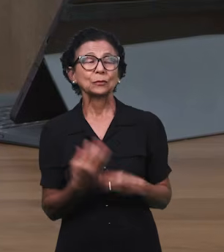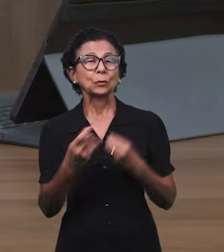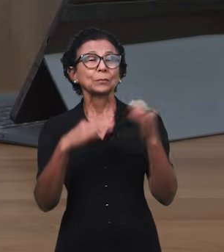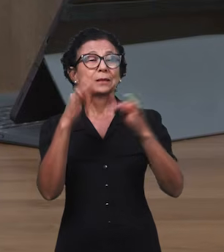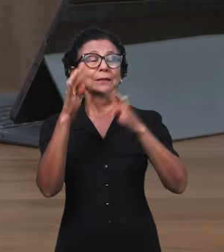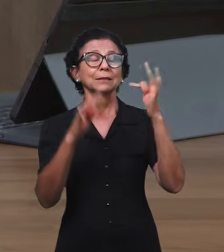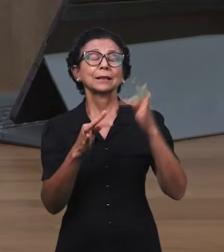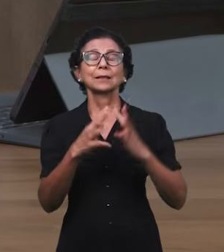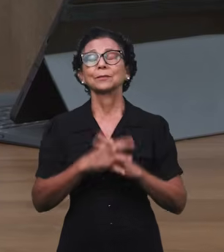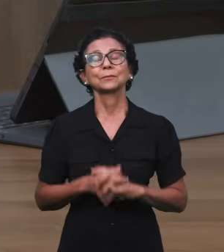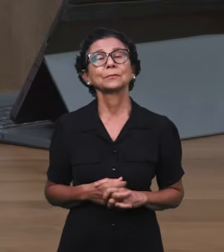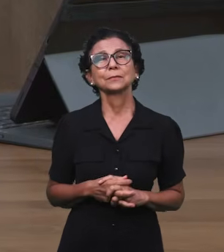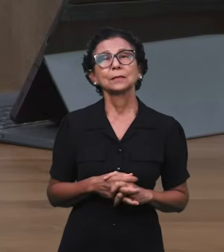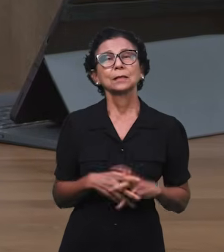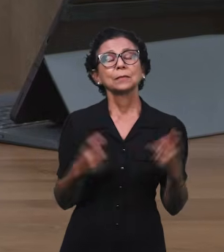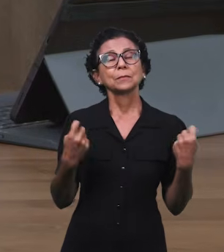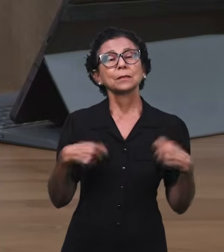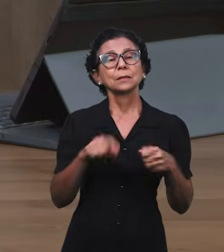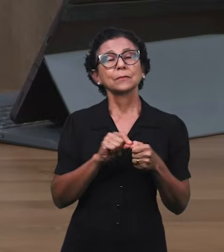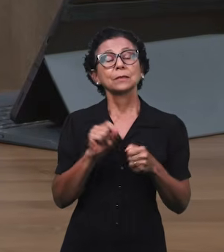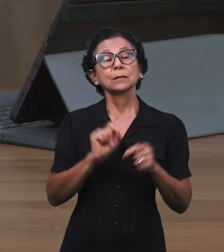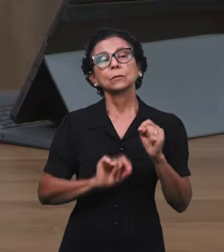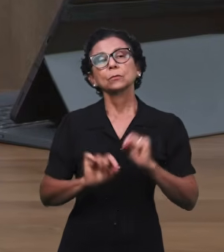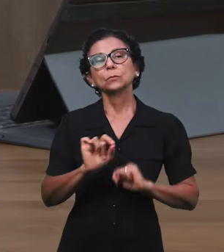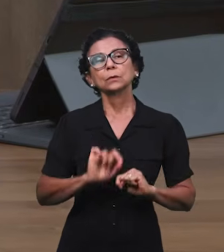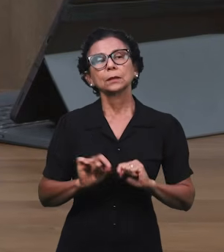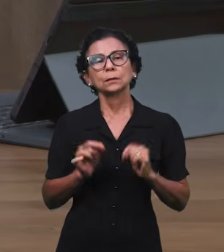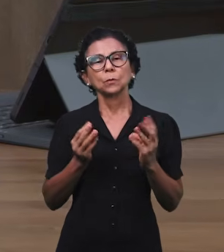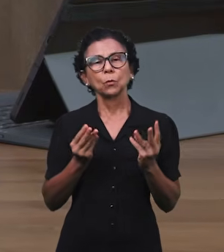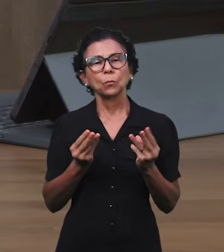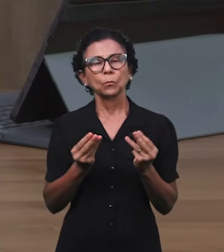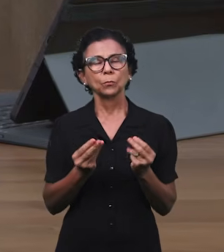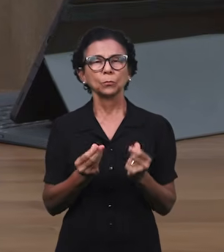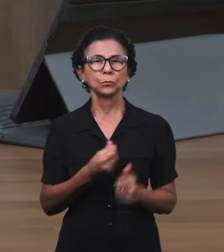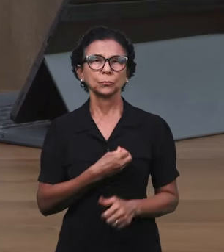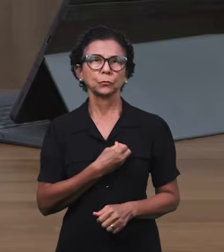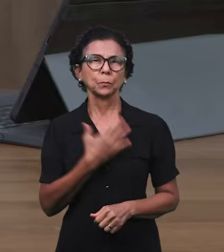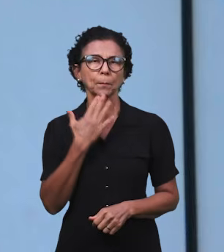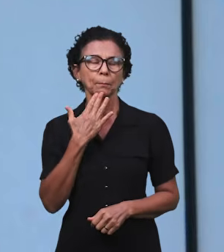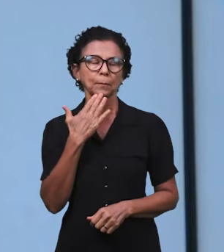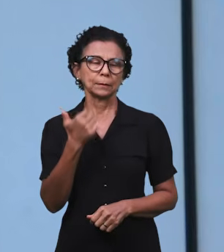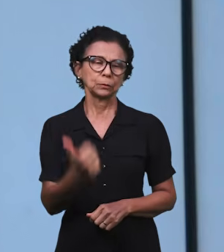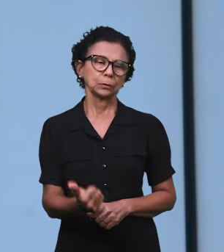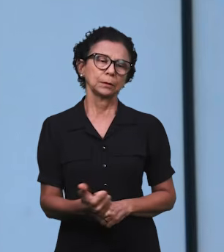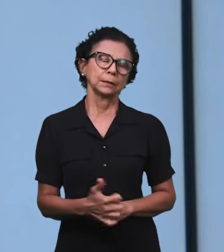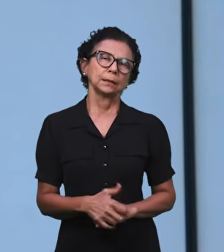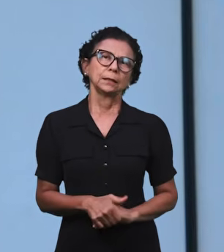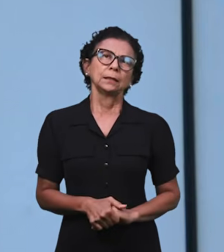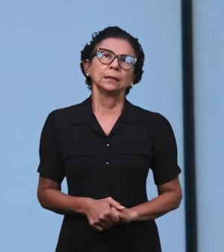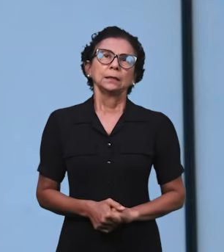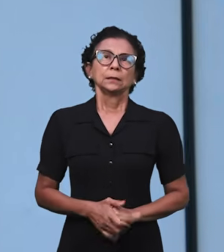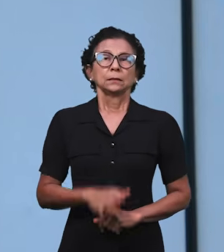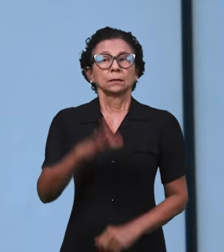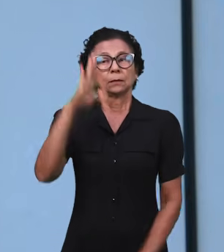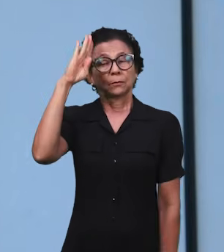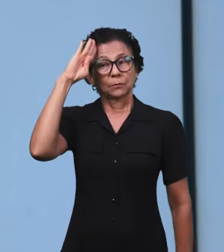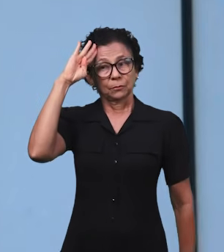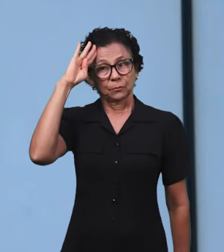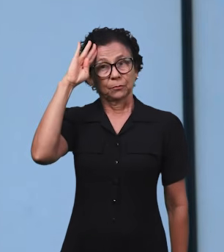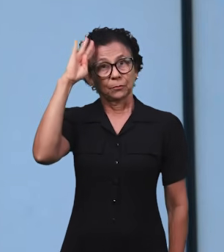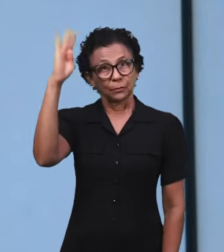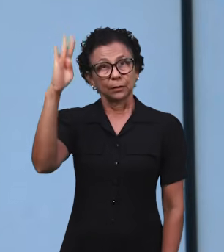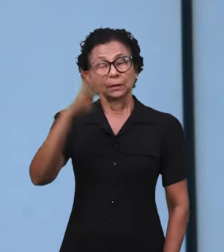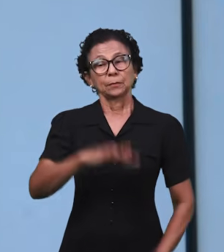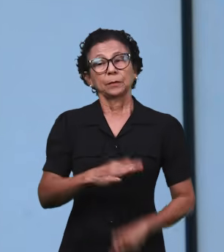doença, ela precisa fazer para ter uma melhor qualidade de vida. Então, é fundamental, né,